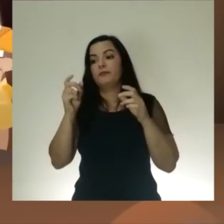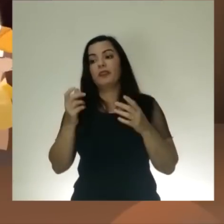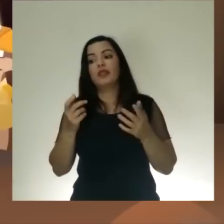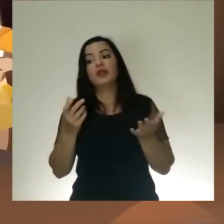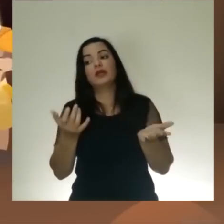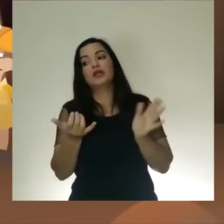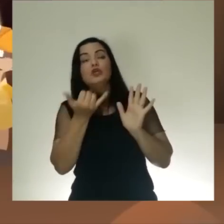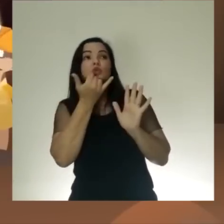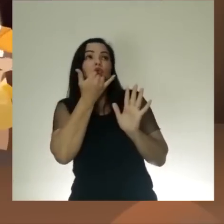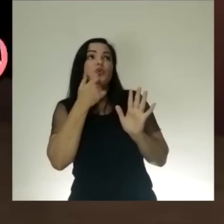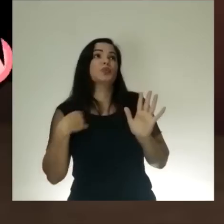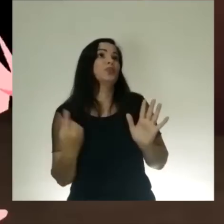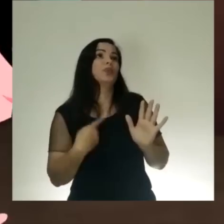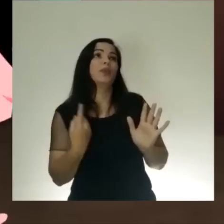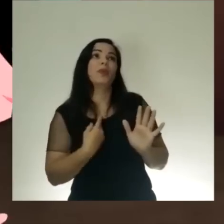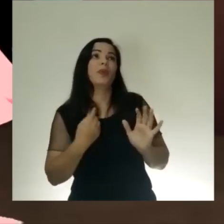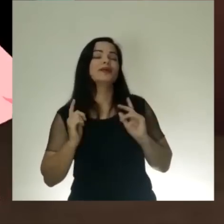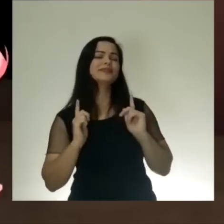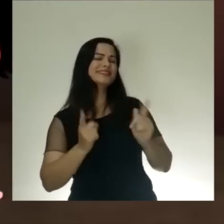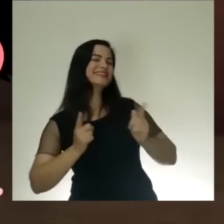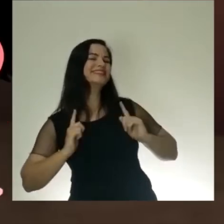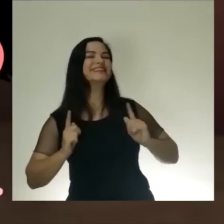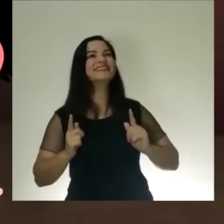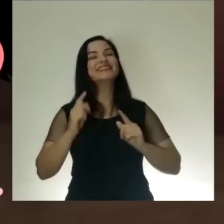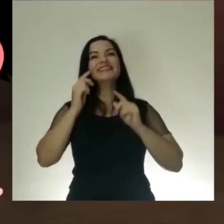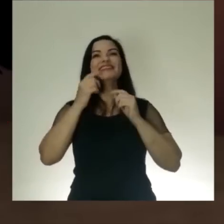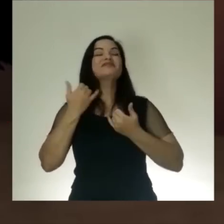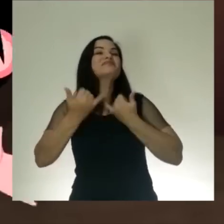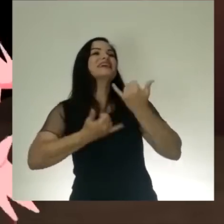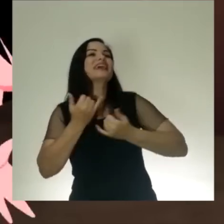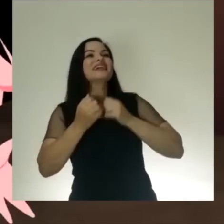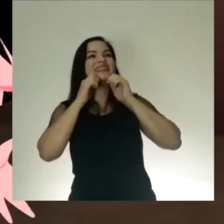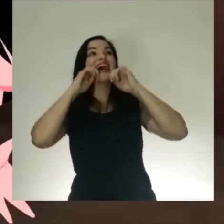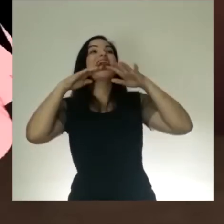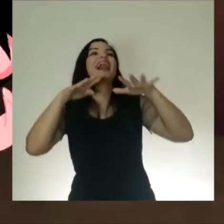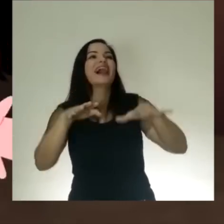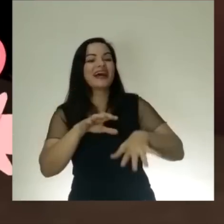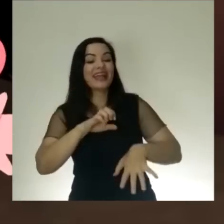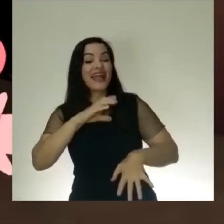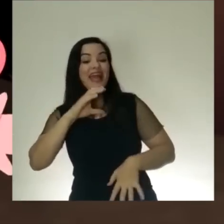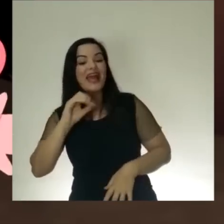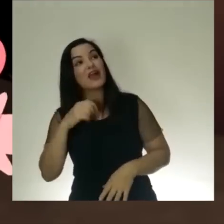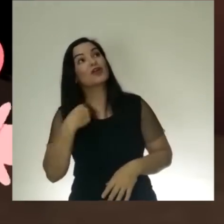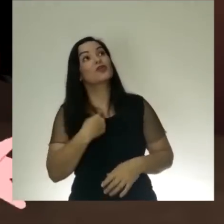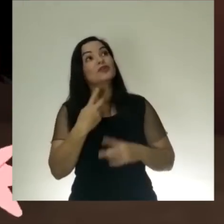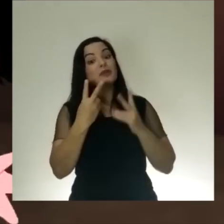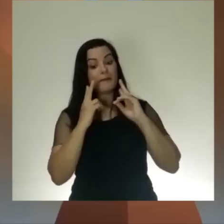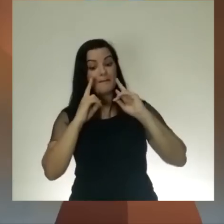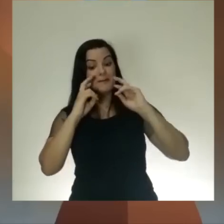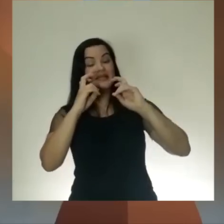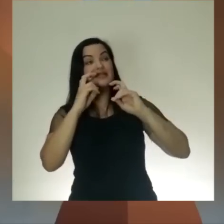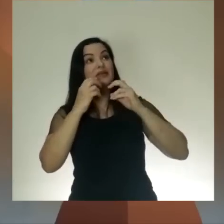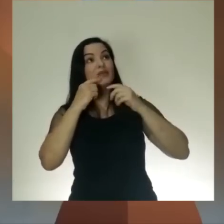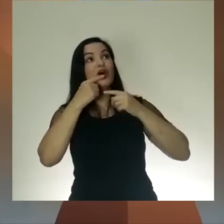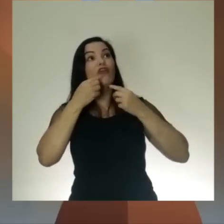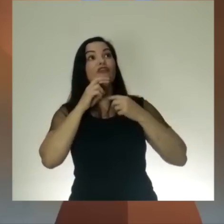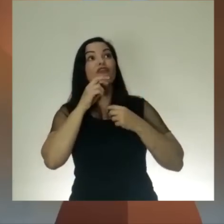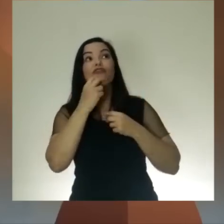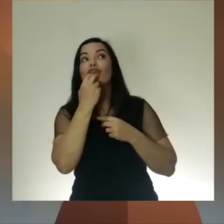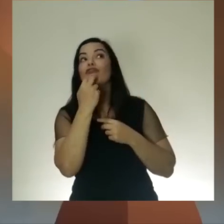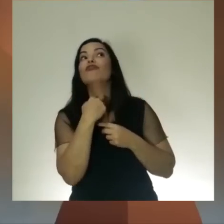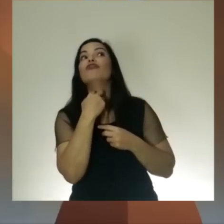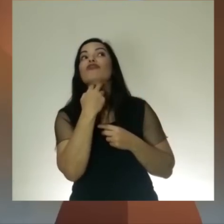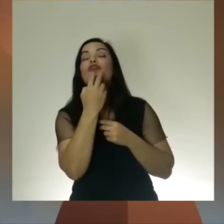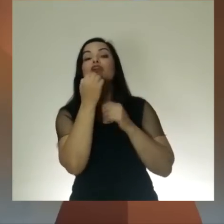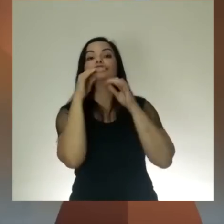com os ecos. É! A gente pode ver nossa voz bater na parede e voltar. Ah,